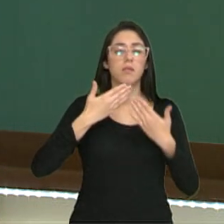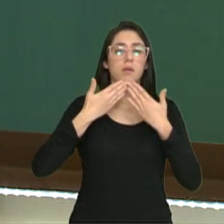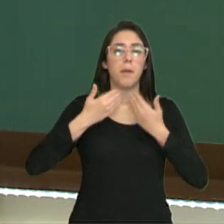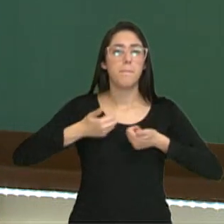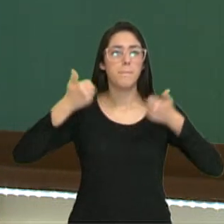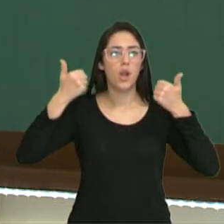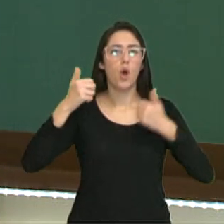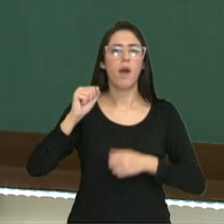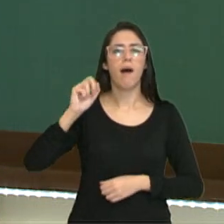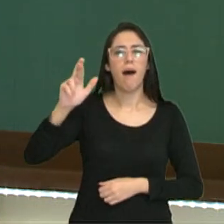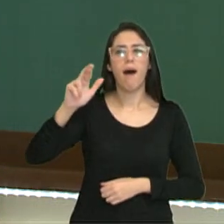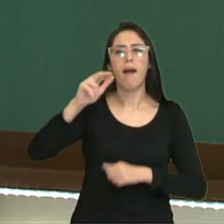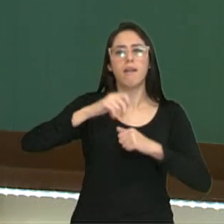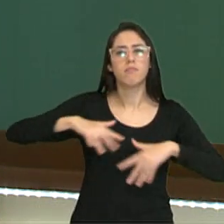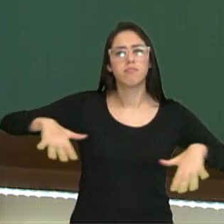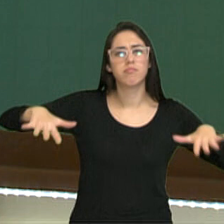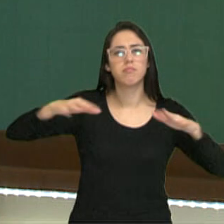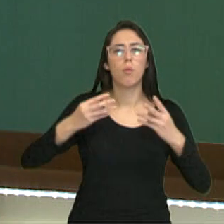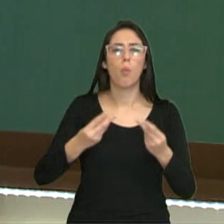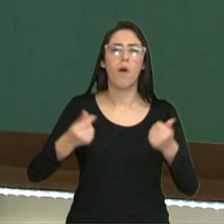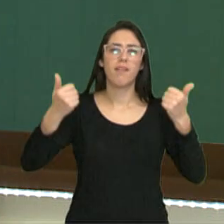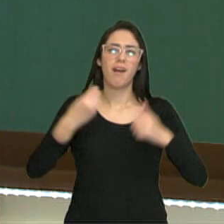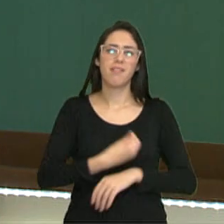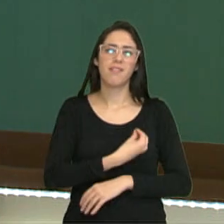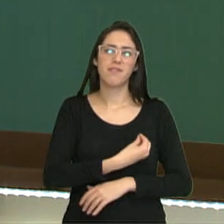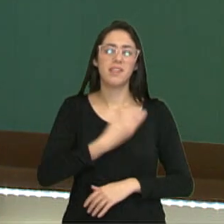do nosso ar, da nossa qualidade de vida.